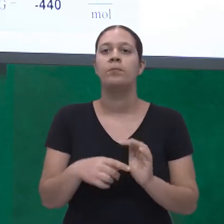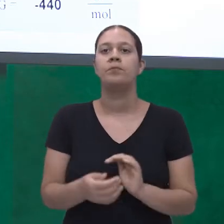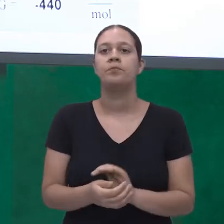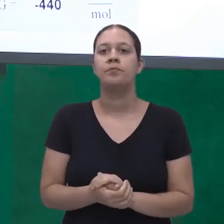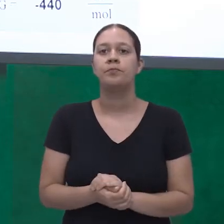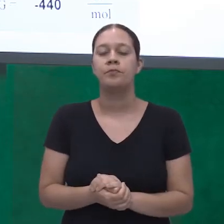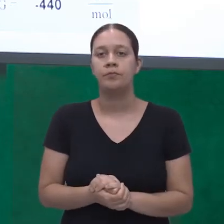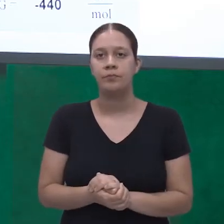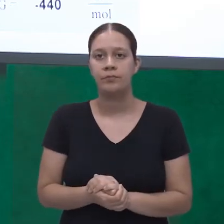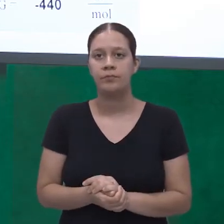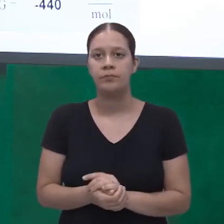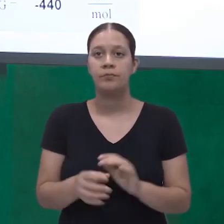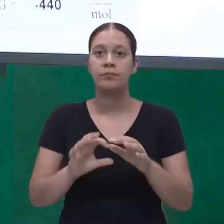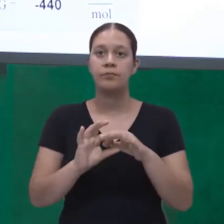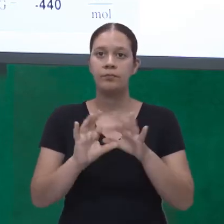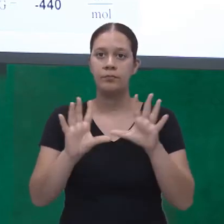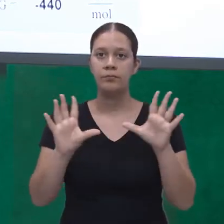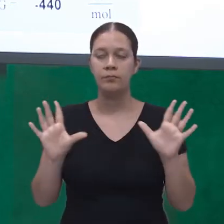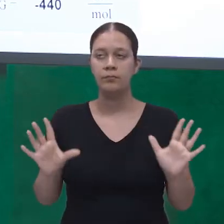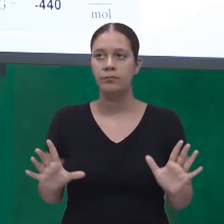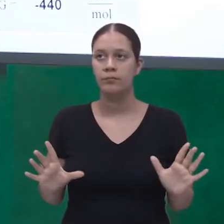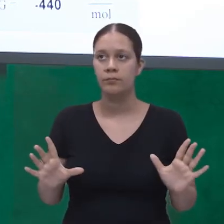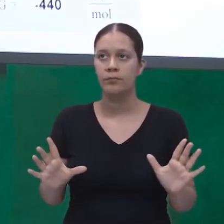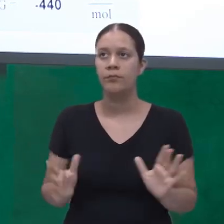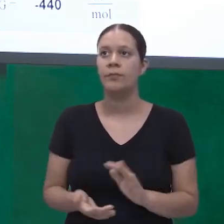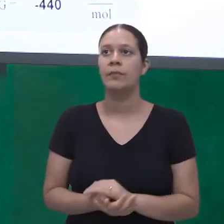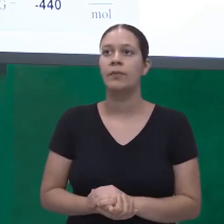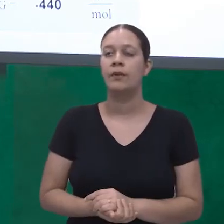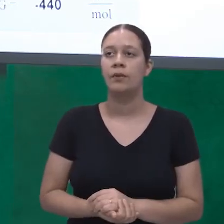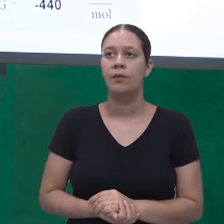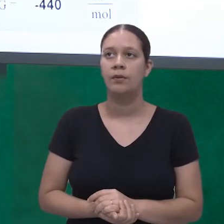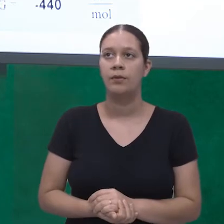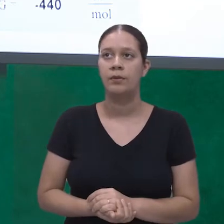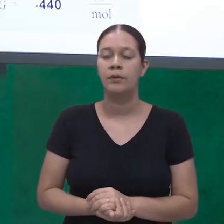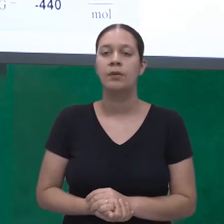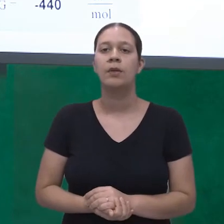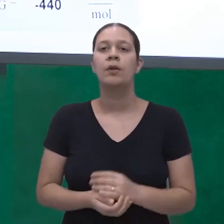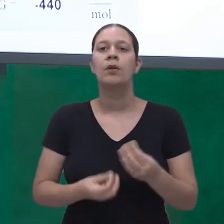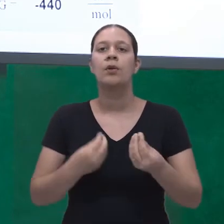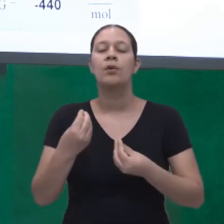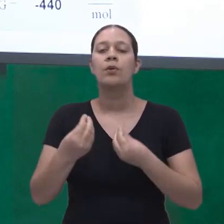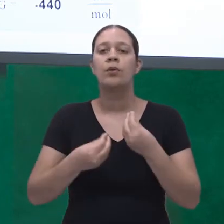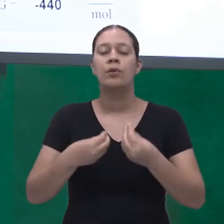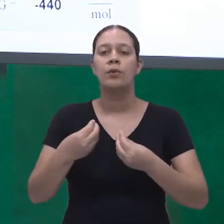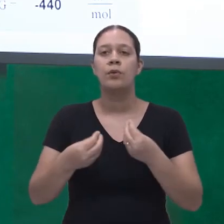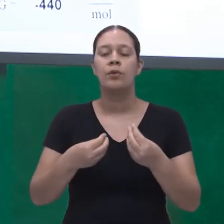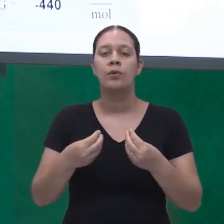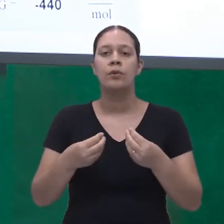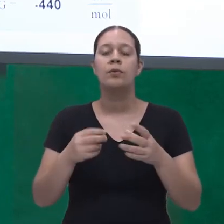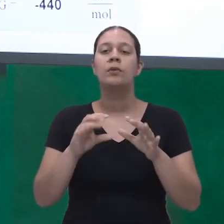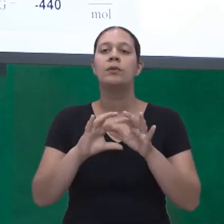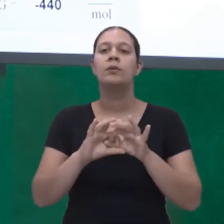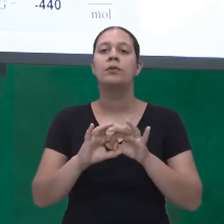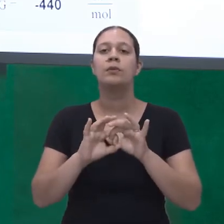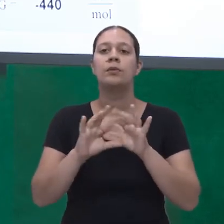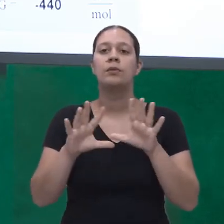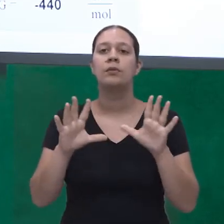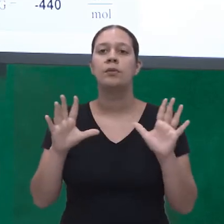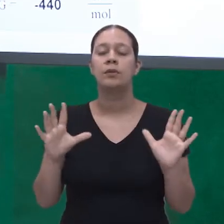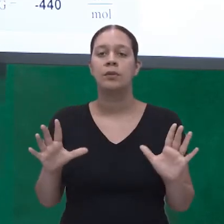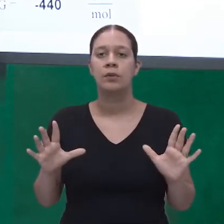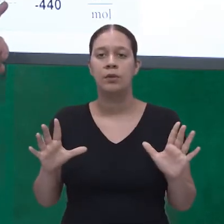que a reação é espontânea. Então, tá aqui, ó. Quando é que uma reação de Gibbs ela é